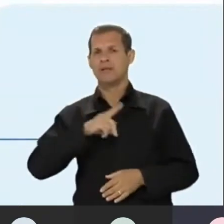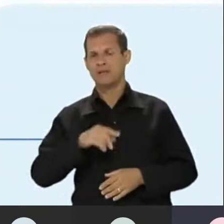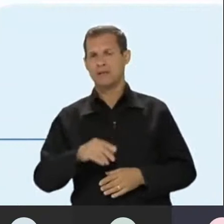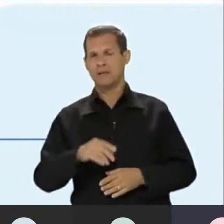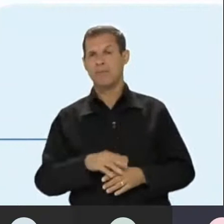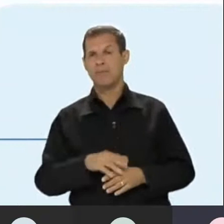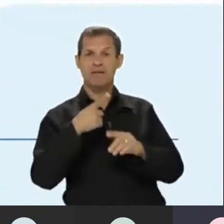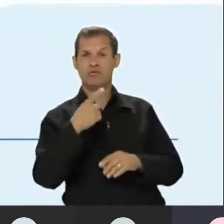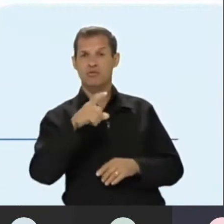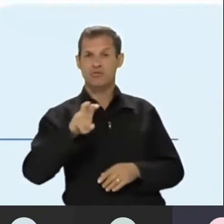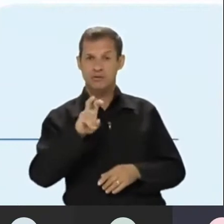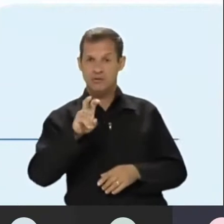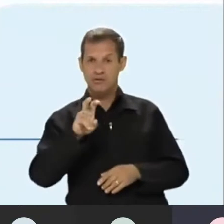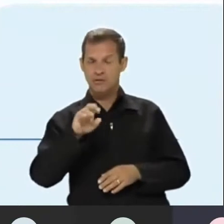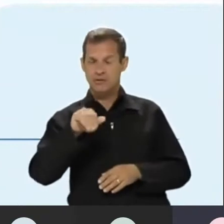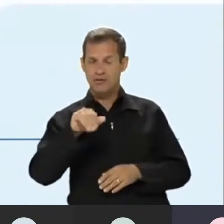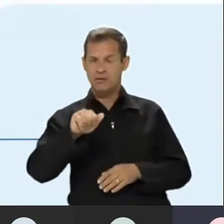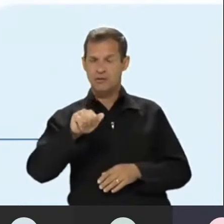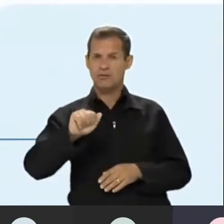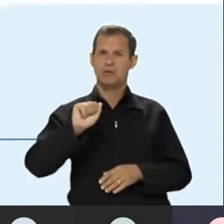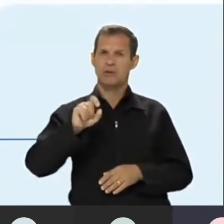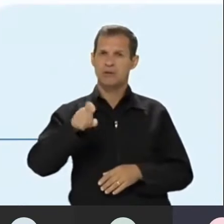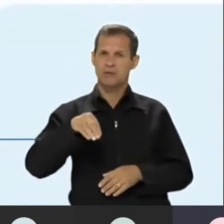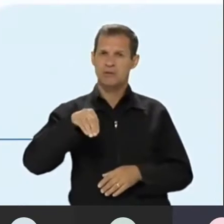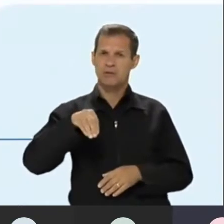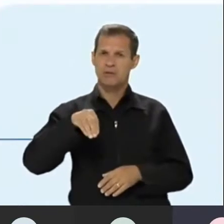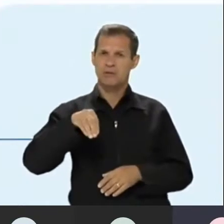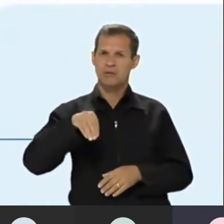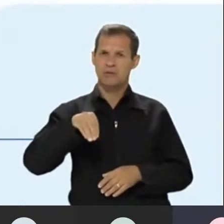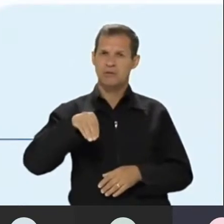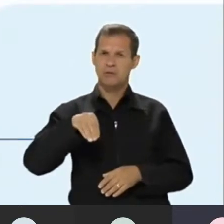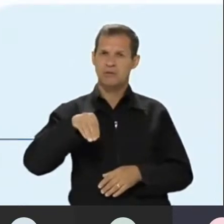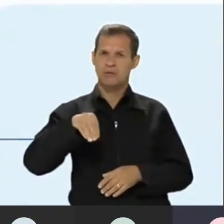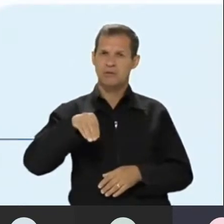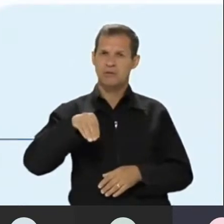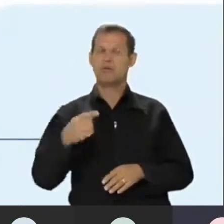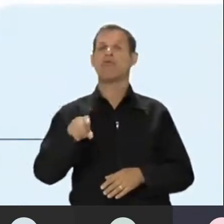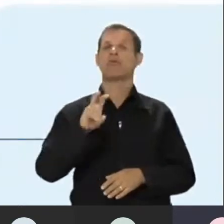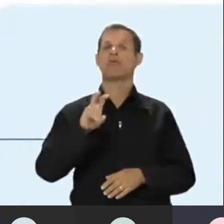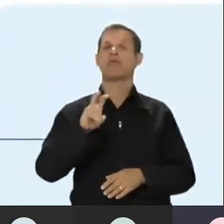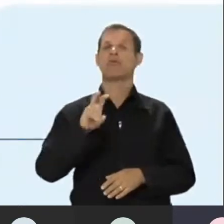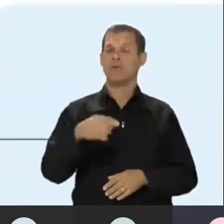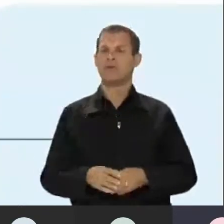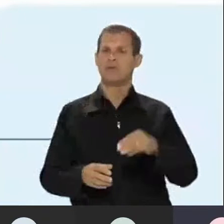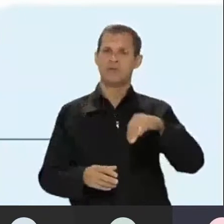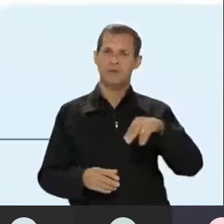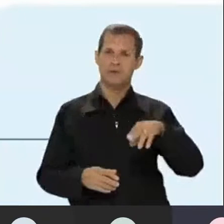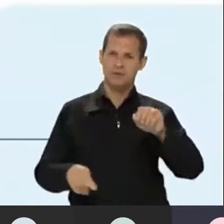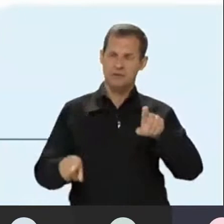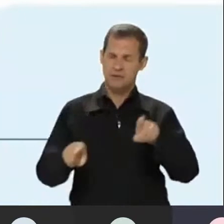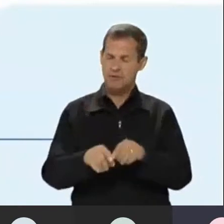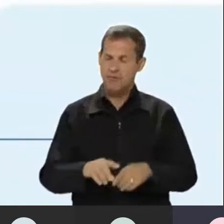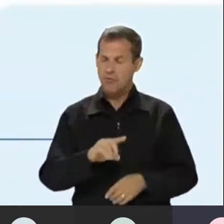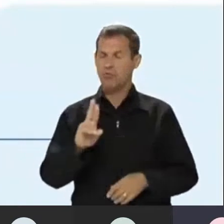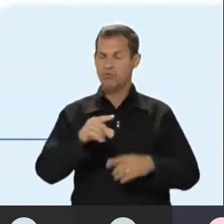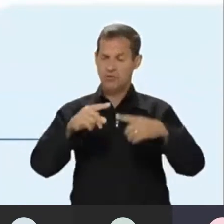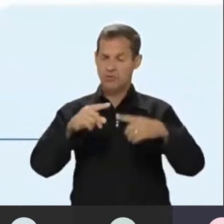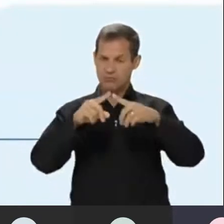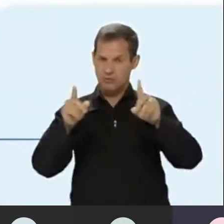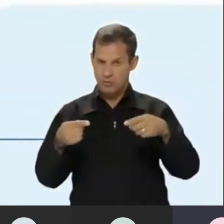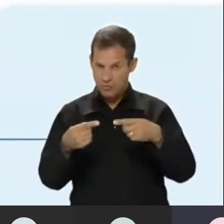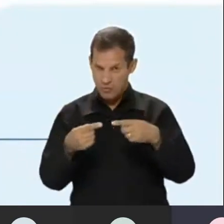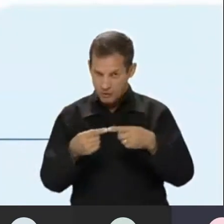gente tem que subir 1,5 para a máxima e descer 1,5 para a mínima. Então, eu venho aqui, ó, mais ou menos. Aí a gente vai usar os quadradinhos